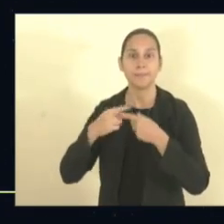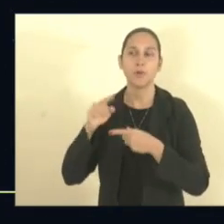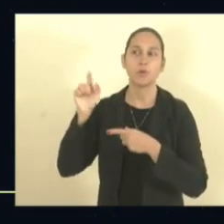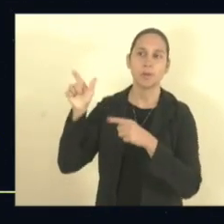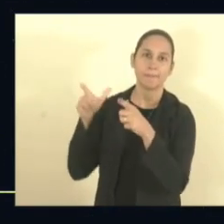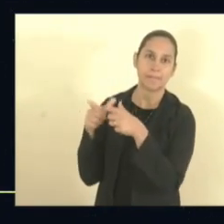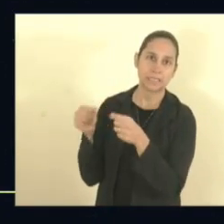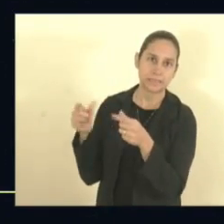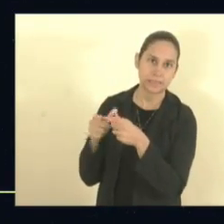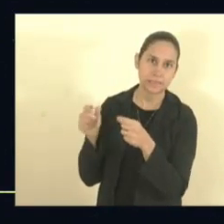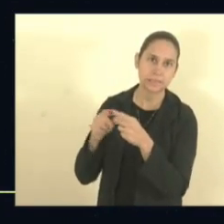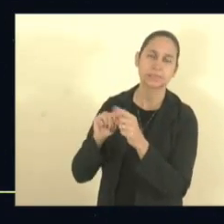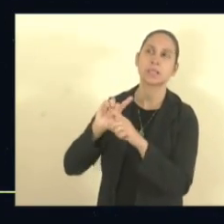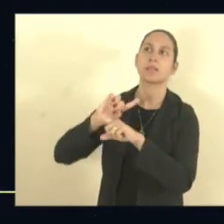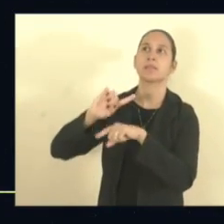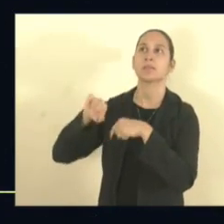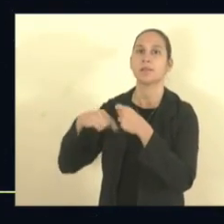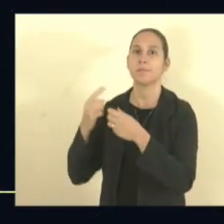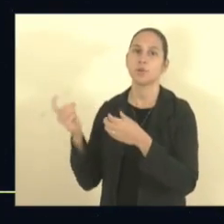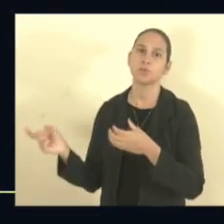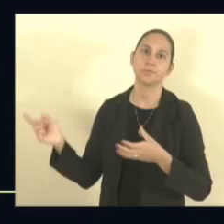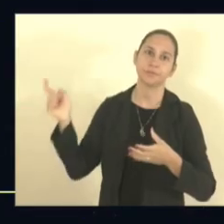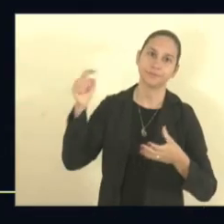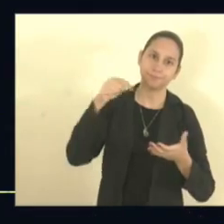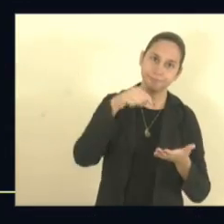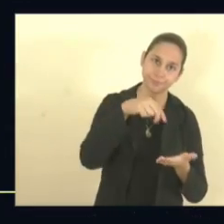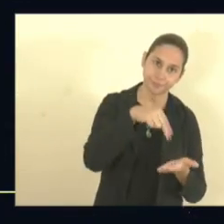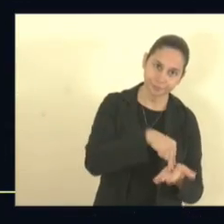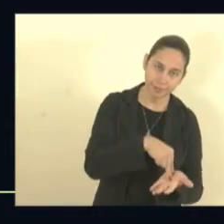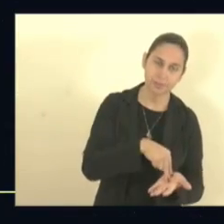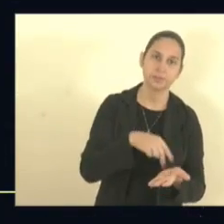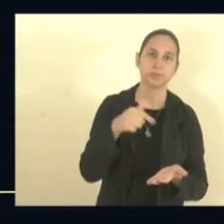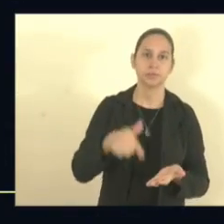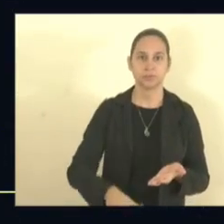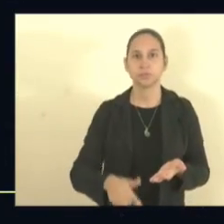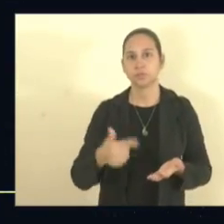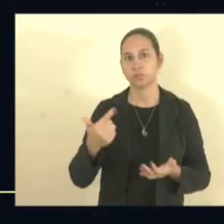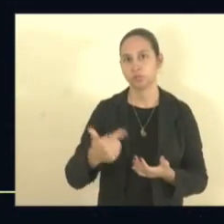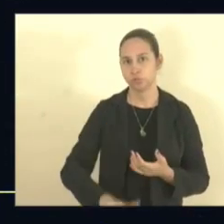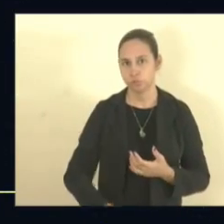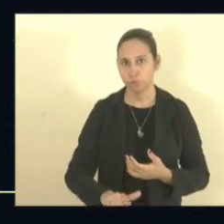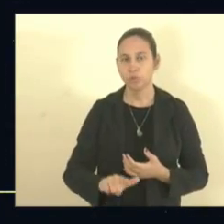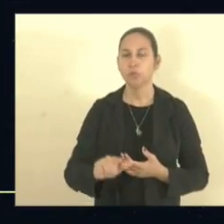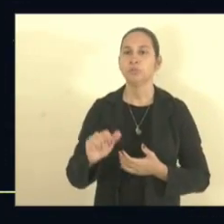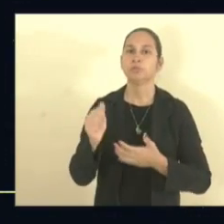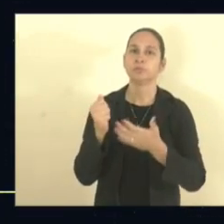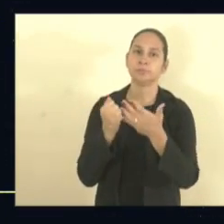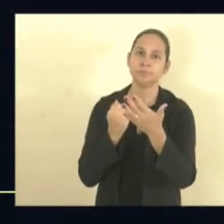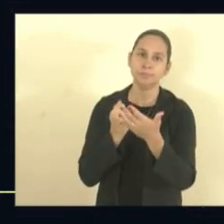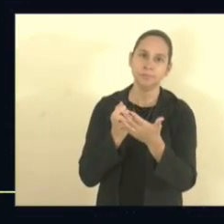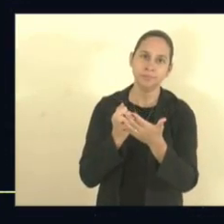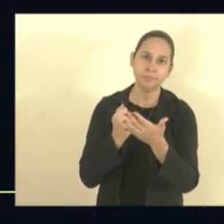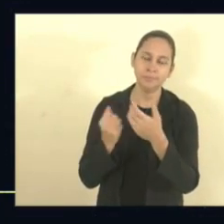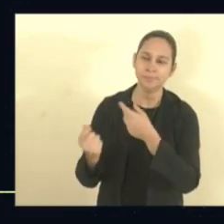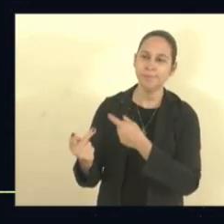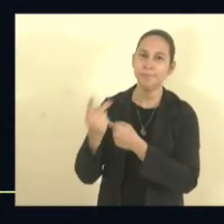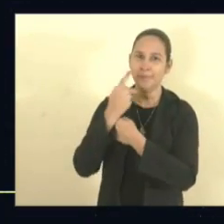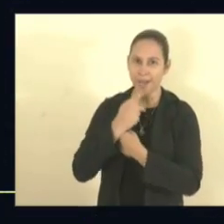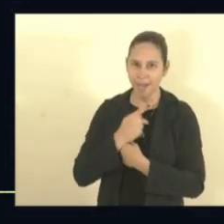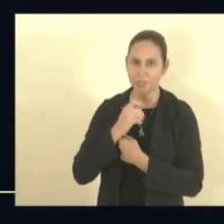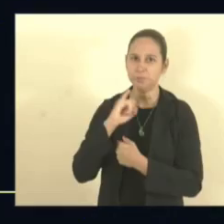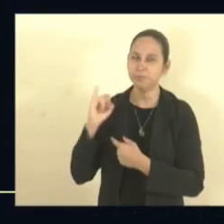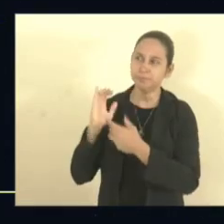Brasília, é que ele vai ser autorizado talvez a contratar esse empréstimo, se for o caso a aprovação dele